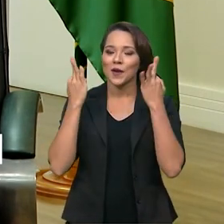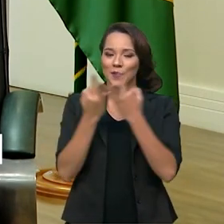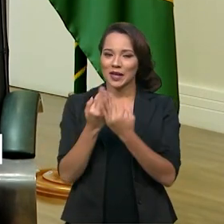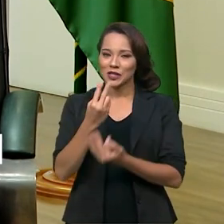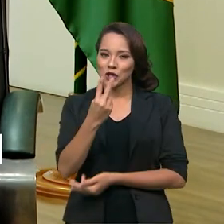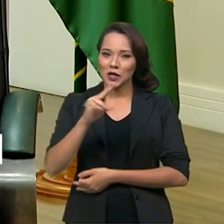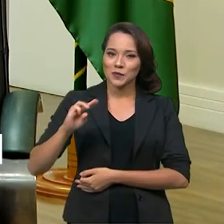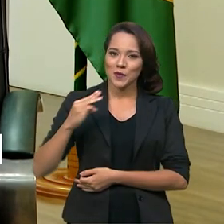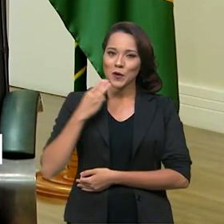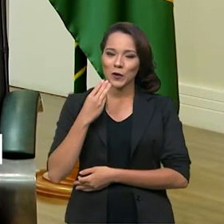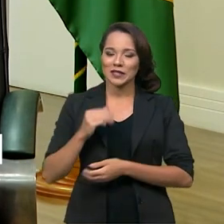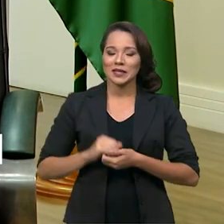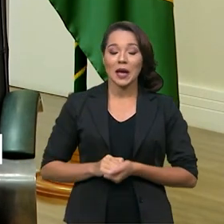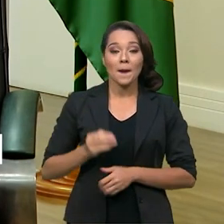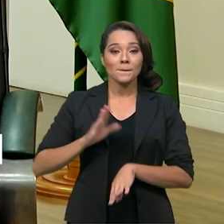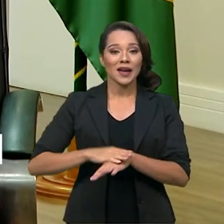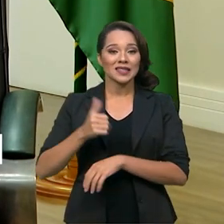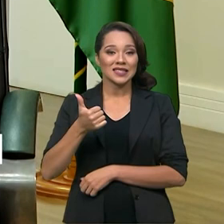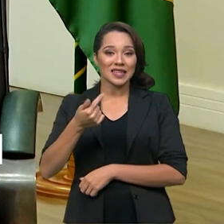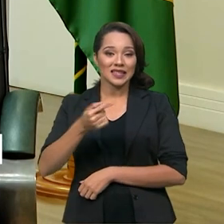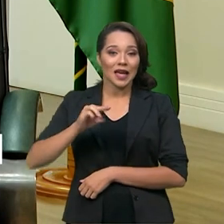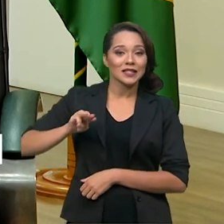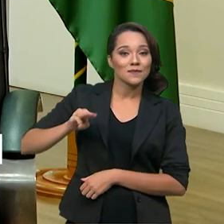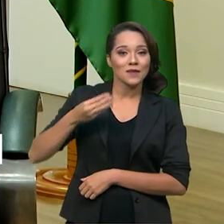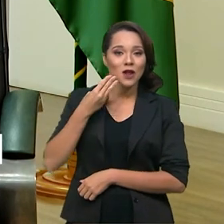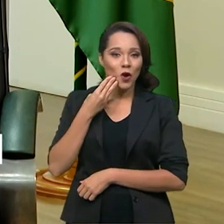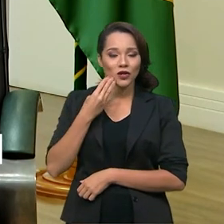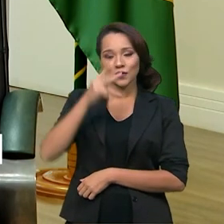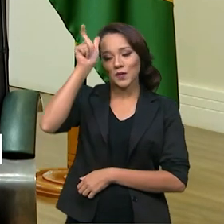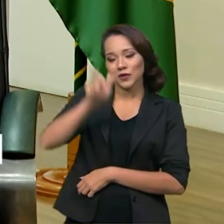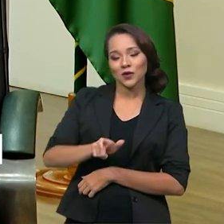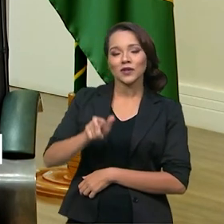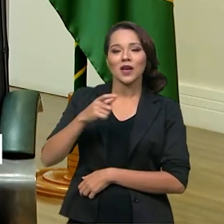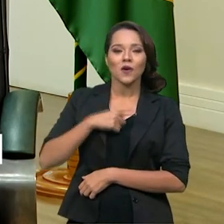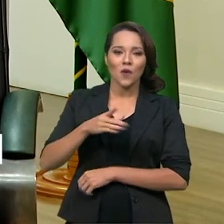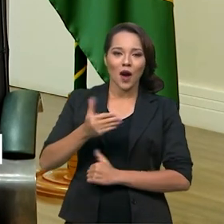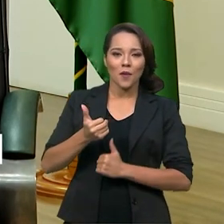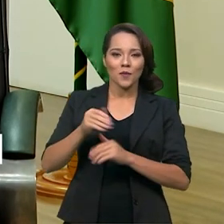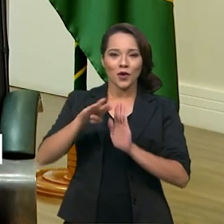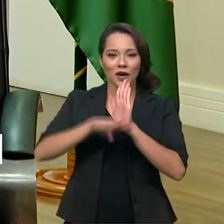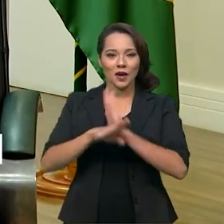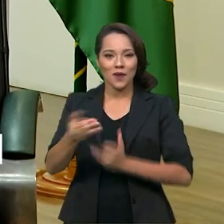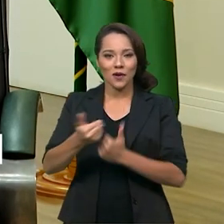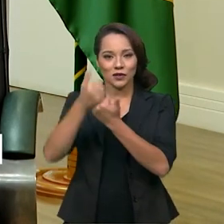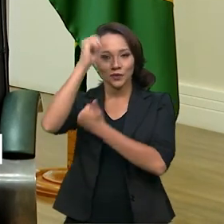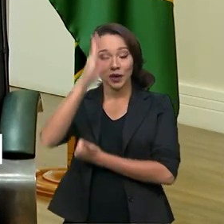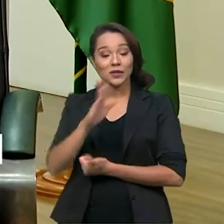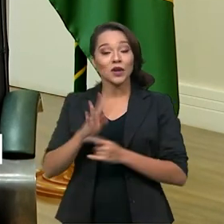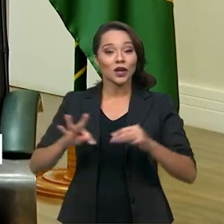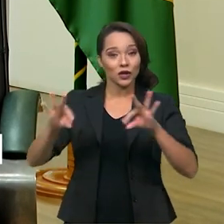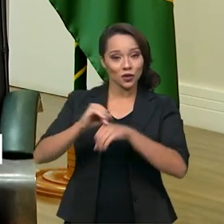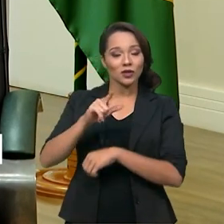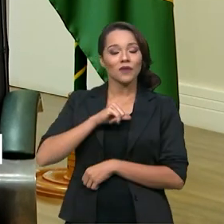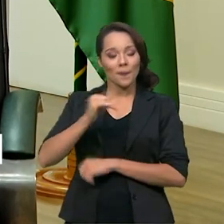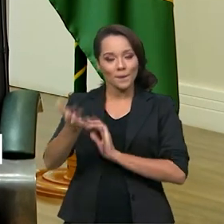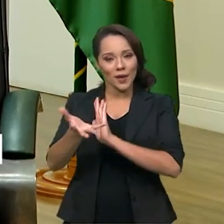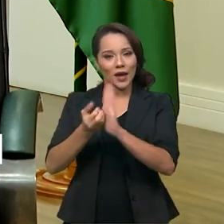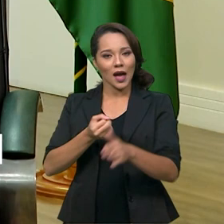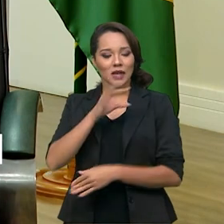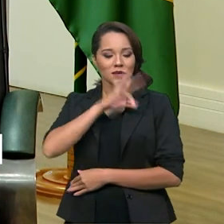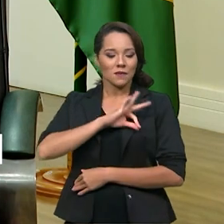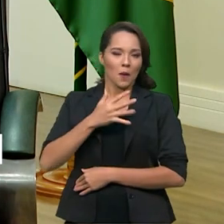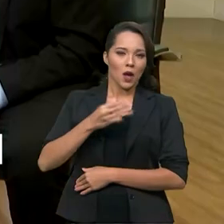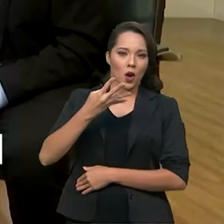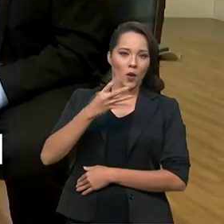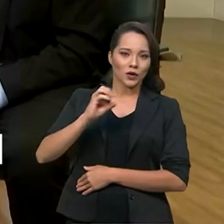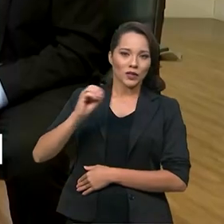a contemplar mais de 17 milhões de beneficiários com o Auxílio Brasil, e todas elas vão receber, no mínimo,